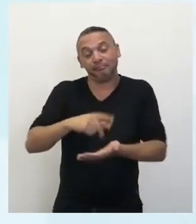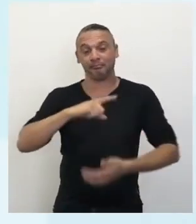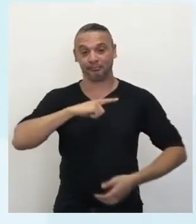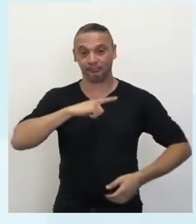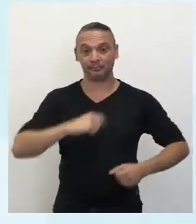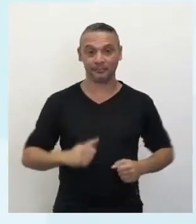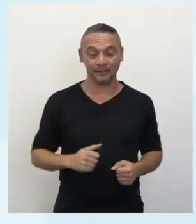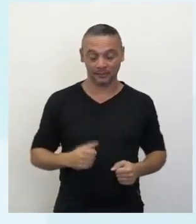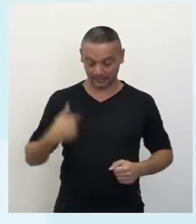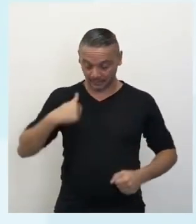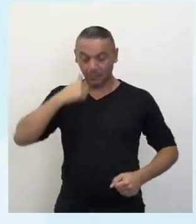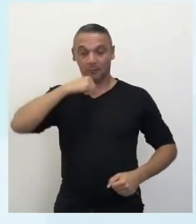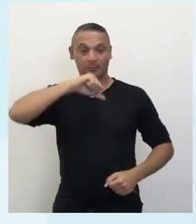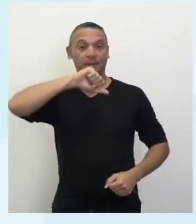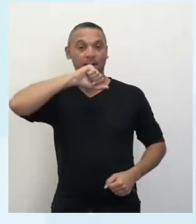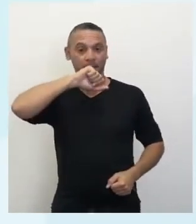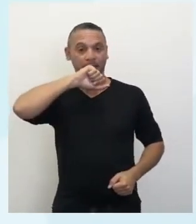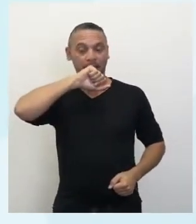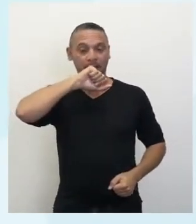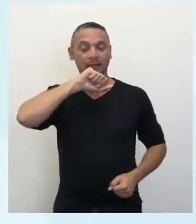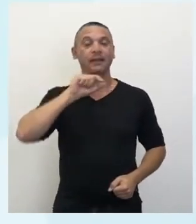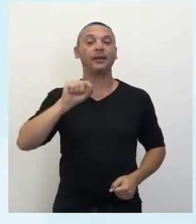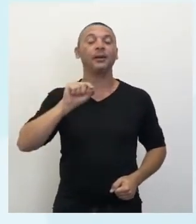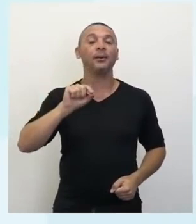mundo. Como mãe, tenho